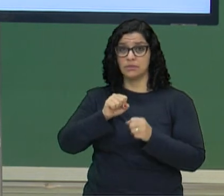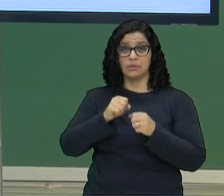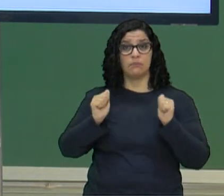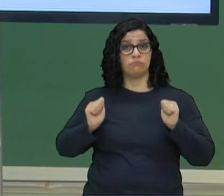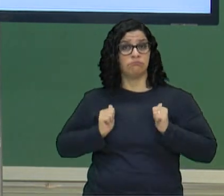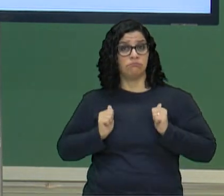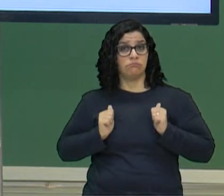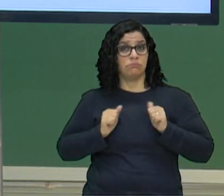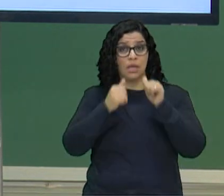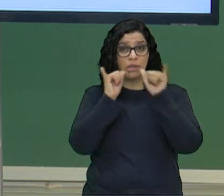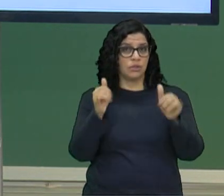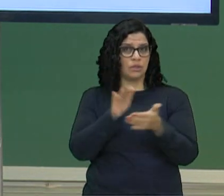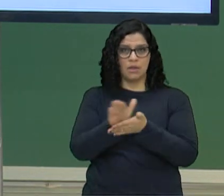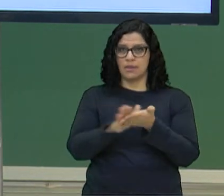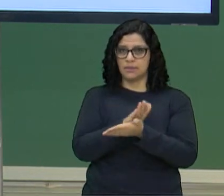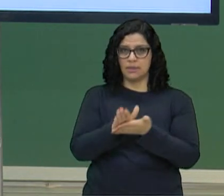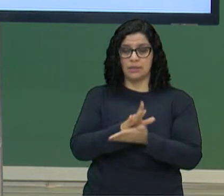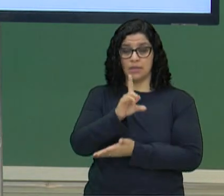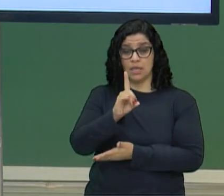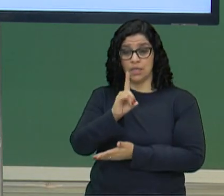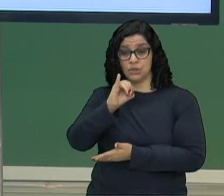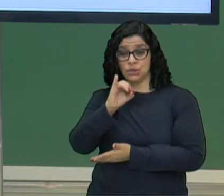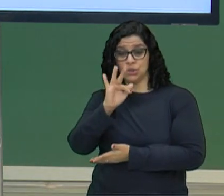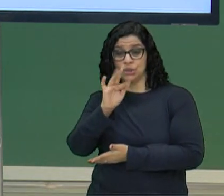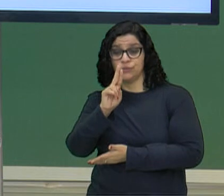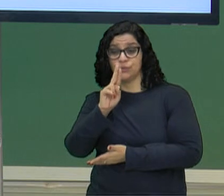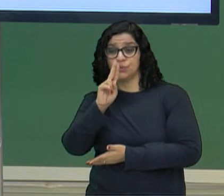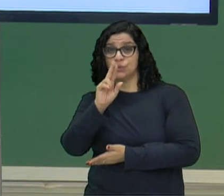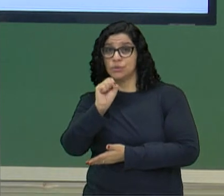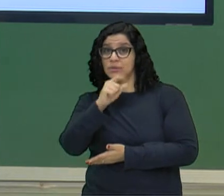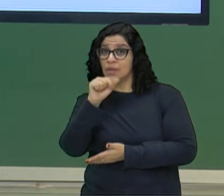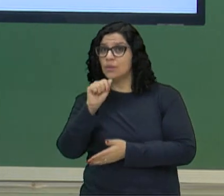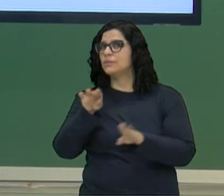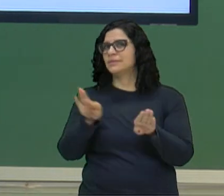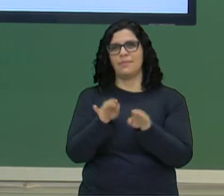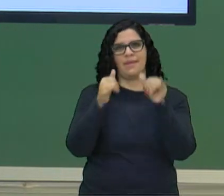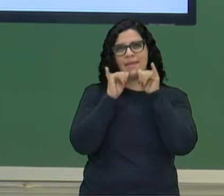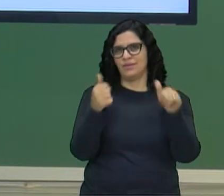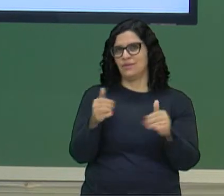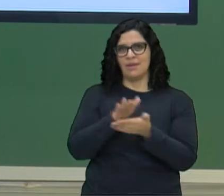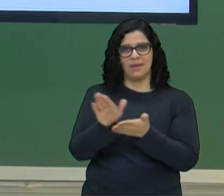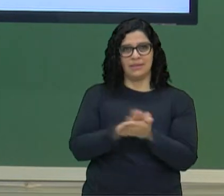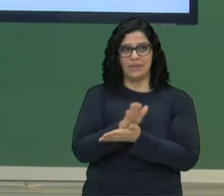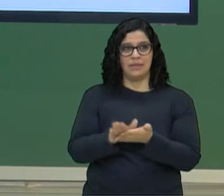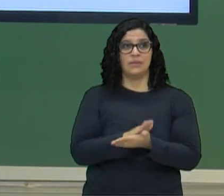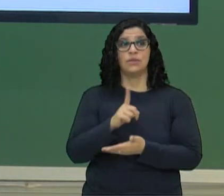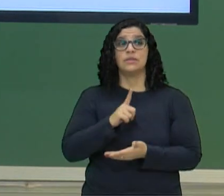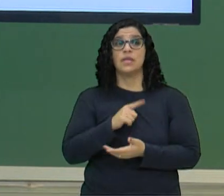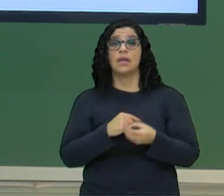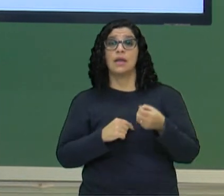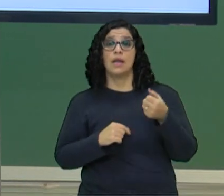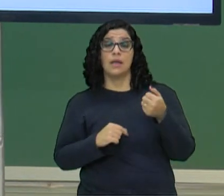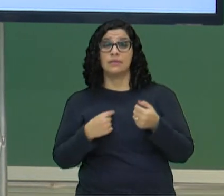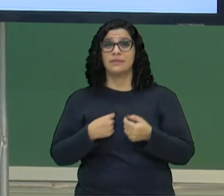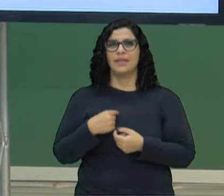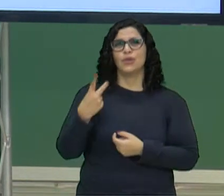energia. Difusão é passivo, não gasta energia. Fica sem dúvida entre fornecer energia e captar a